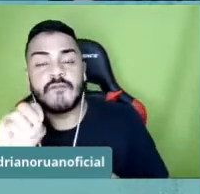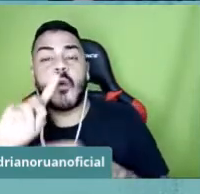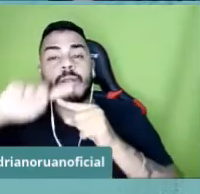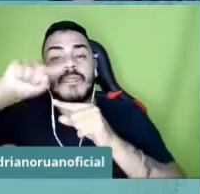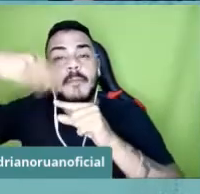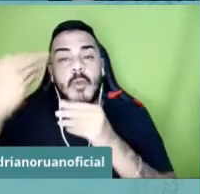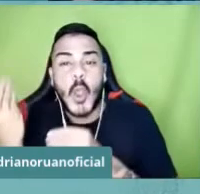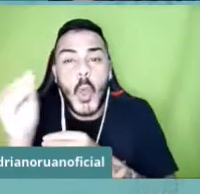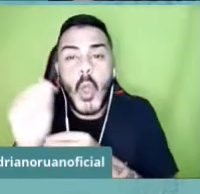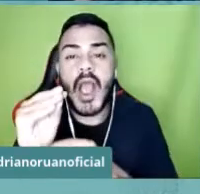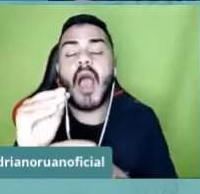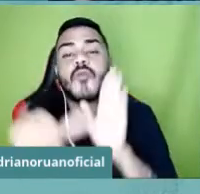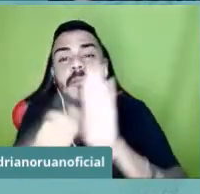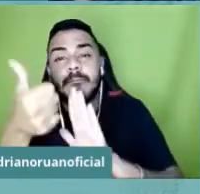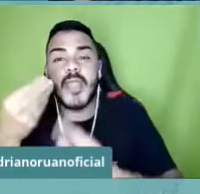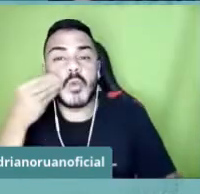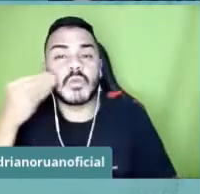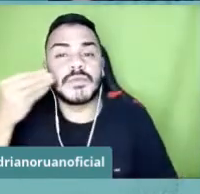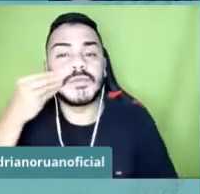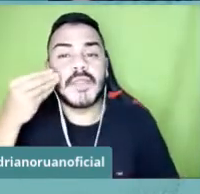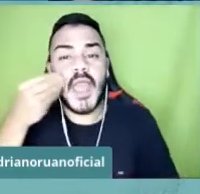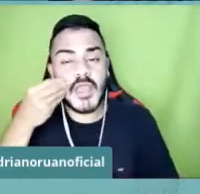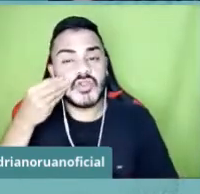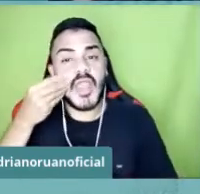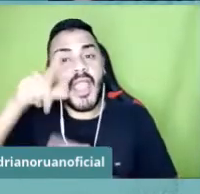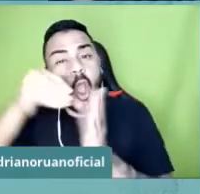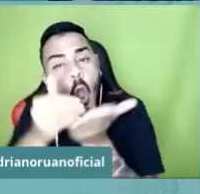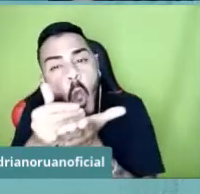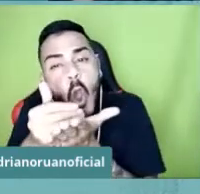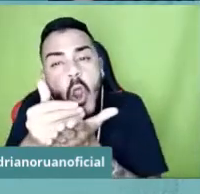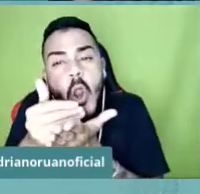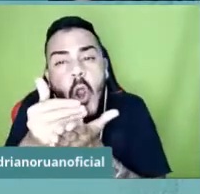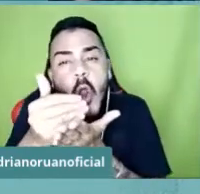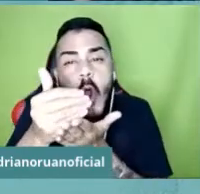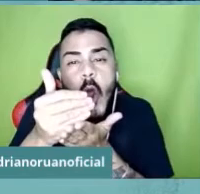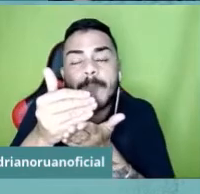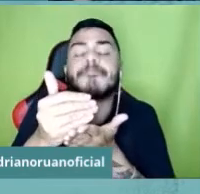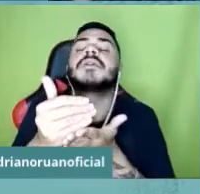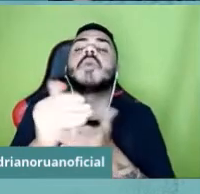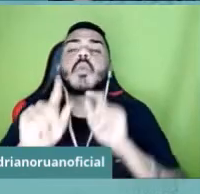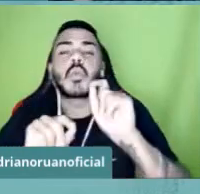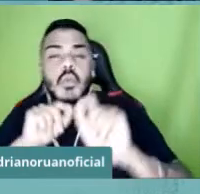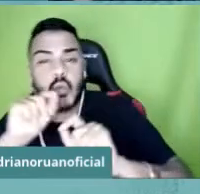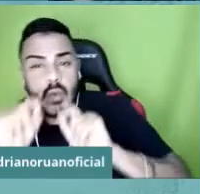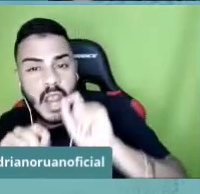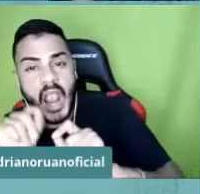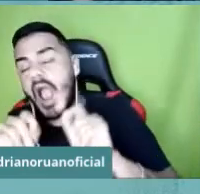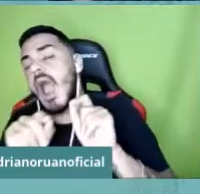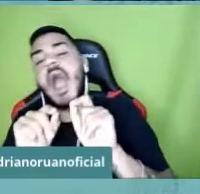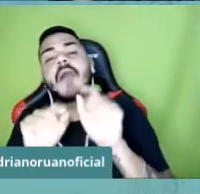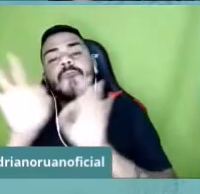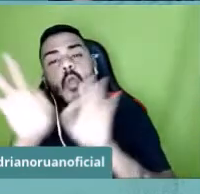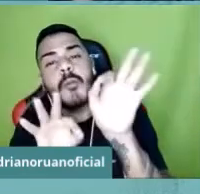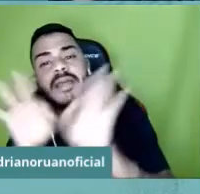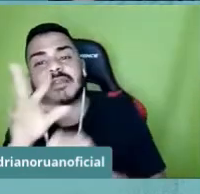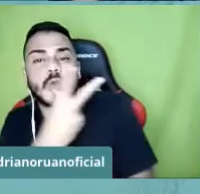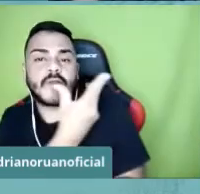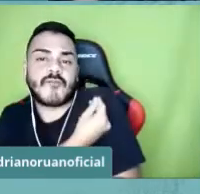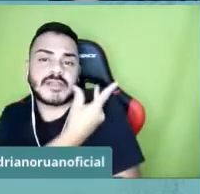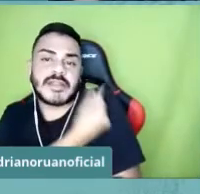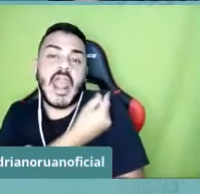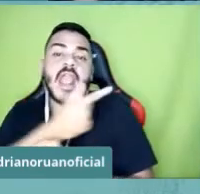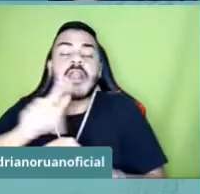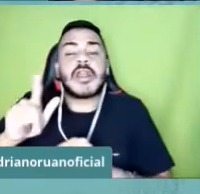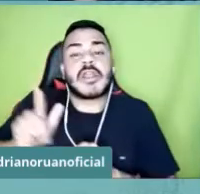passa nesse primeiro teste, então começar e dar-se início à formulação da vacina, que aí ela vai